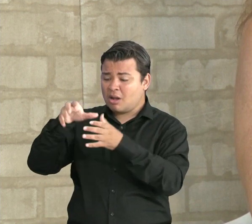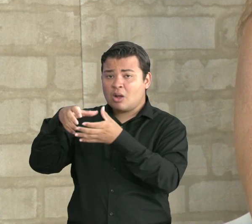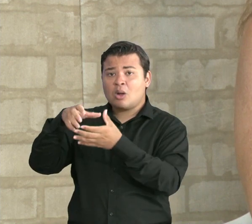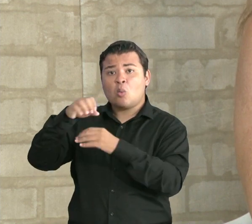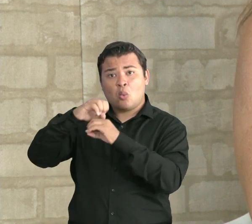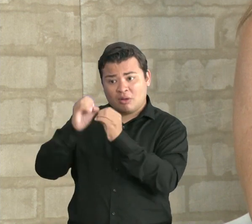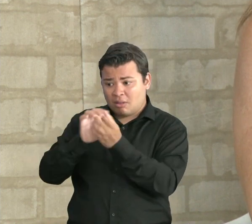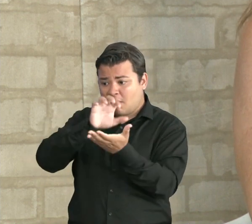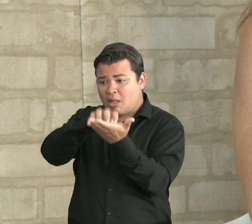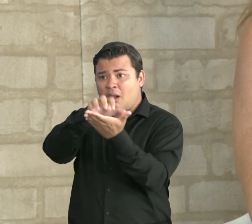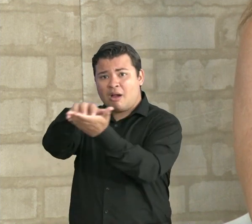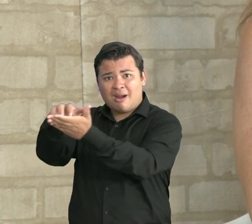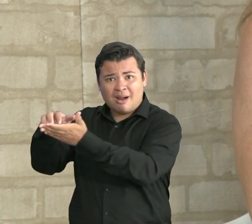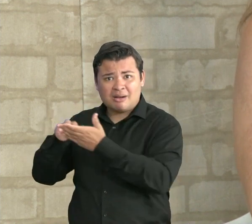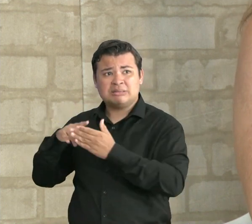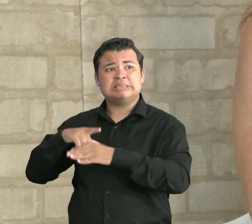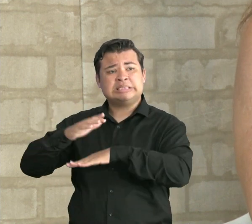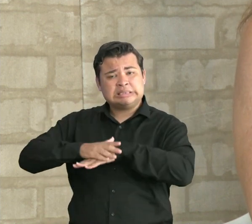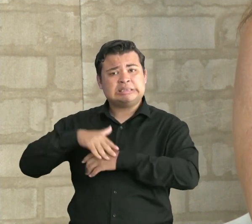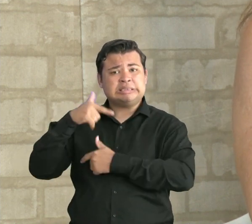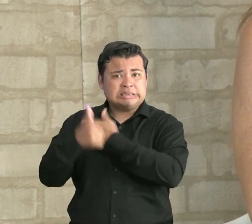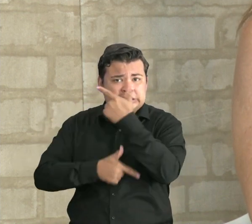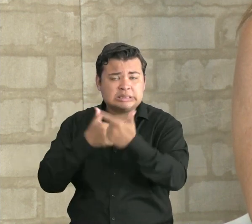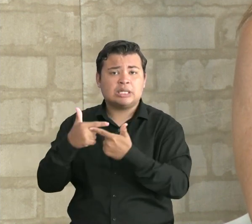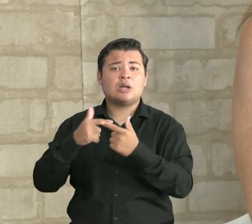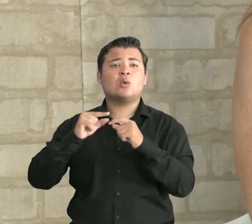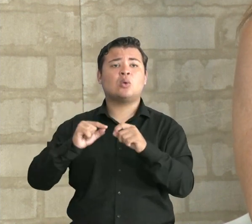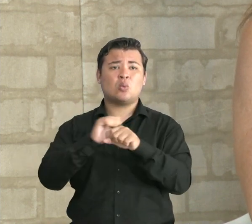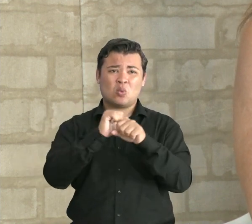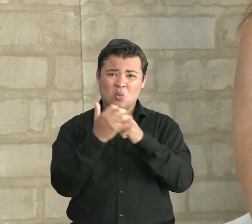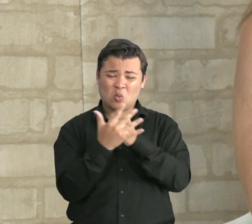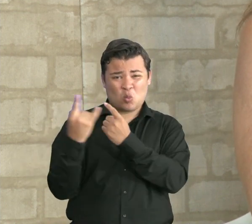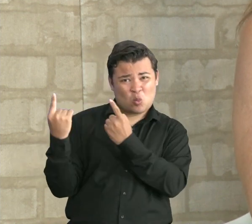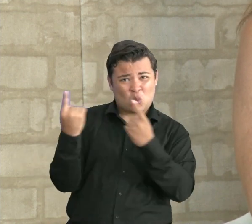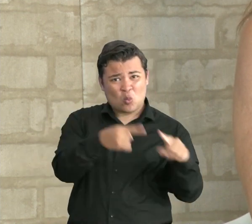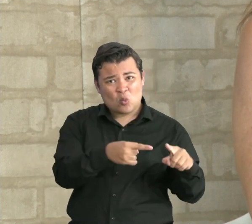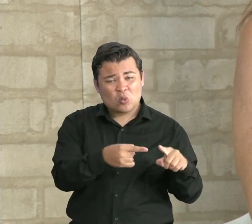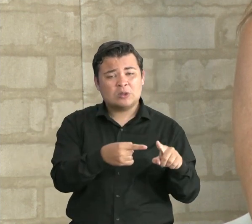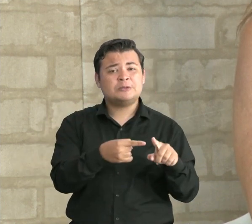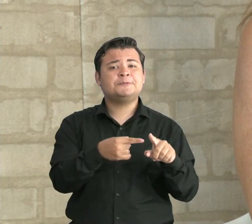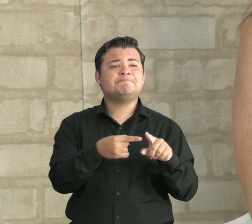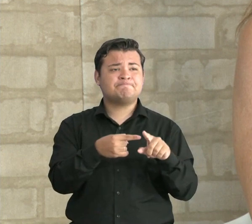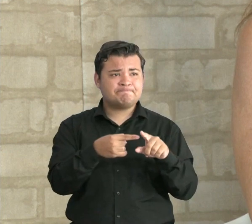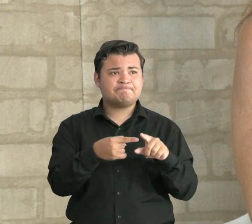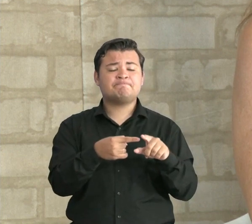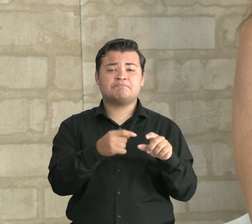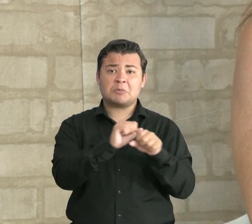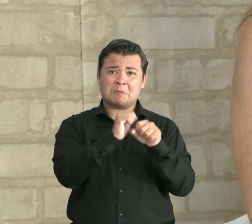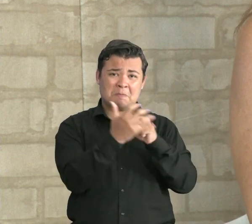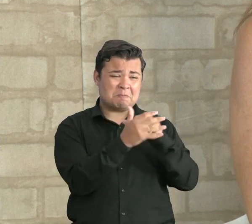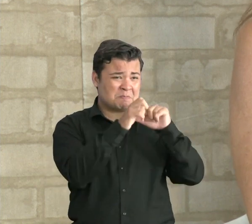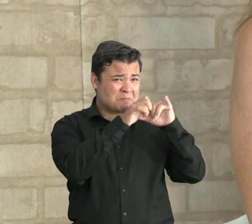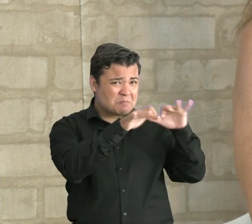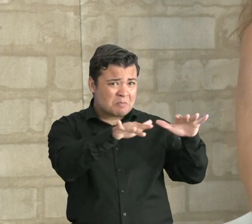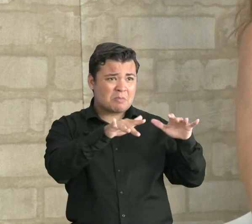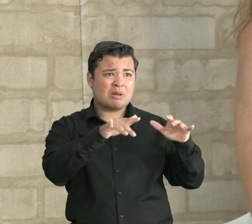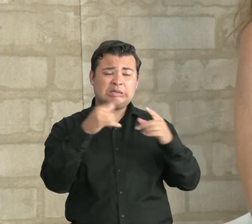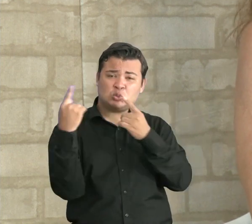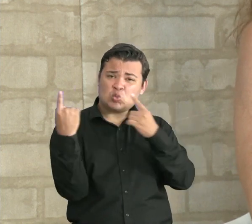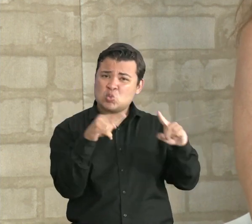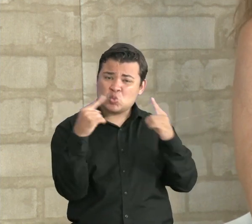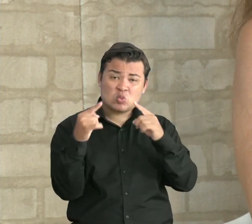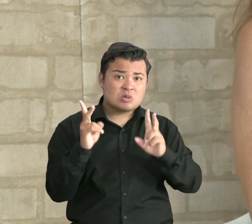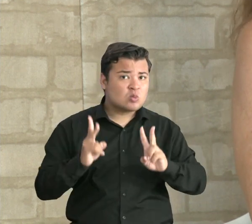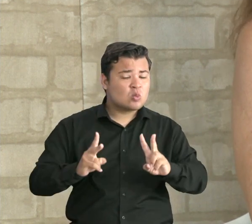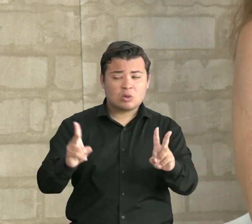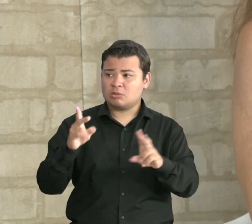se mobilizaram para o combate ou para contribuir para a pandemia, durante a pandemia, e ainda estão fazendo